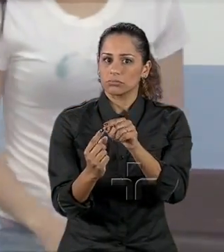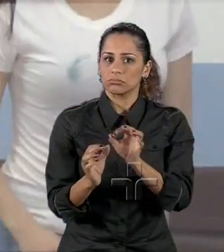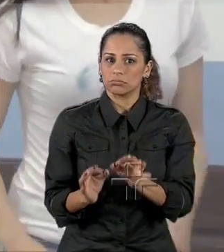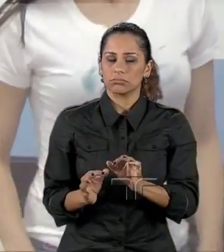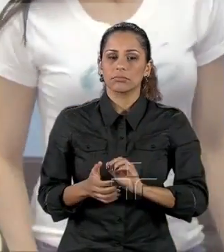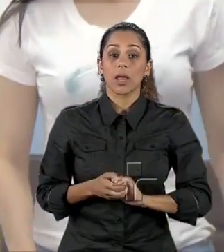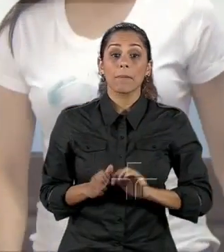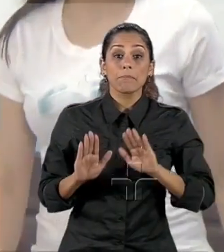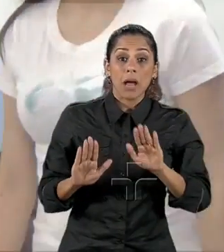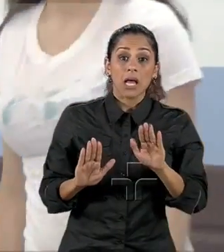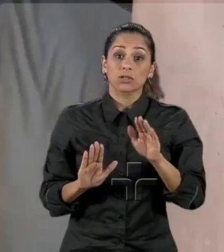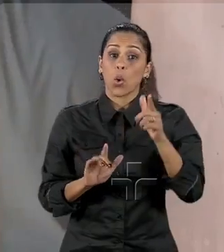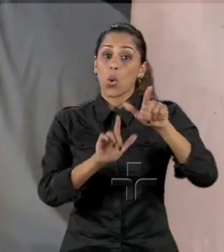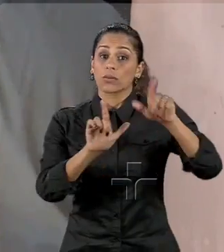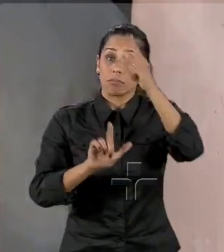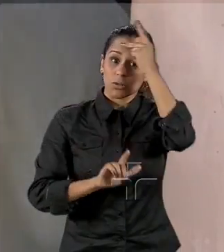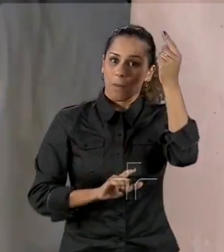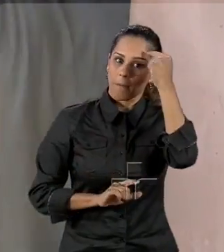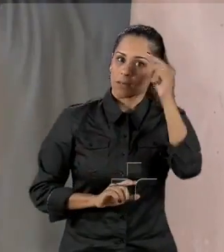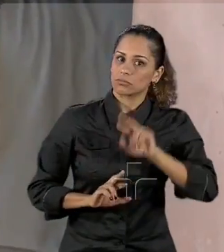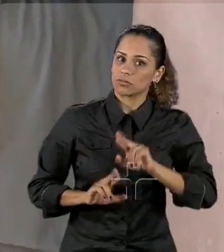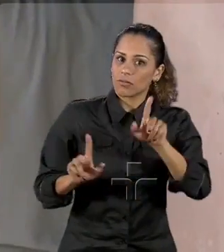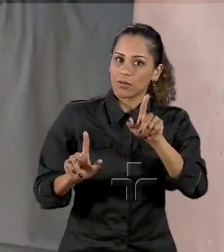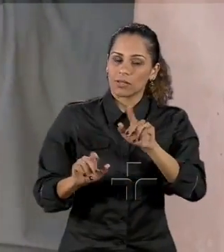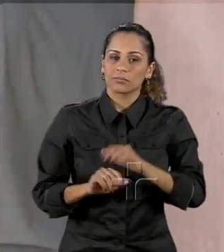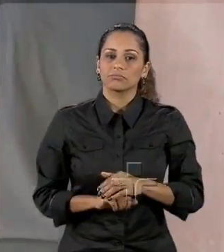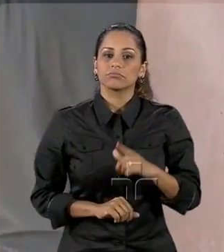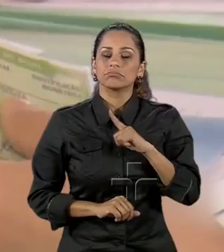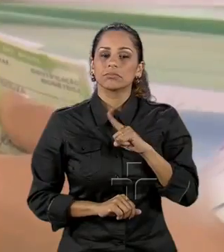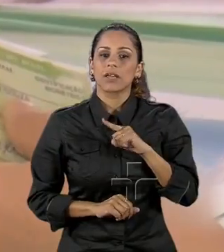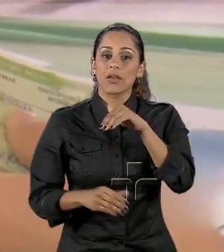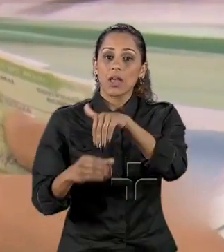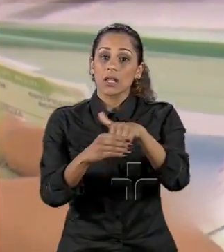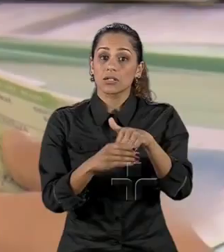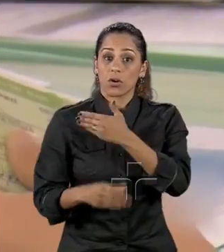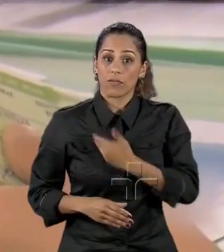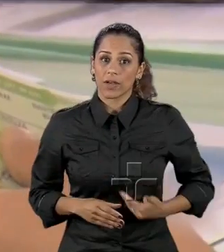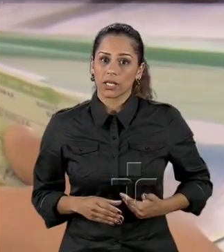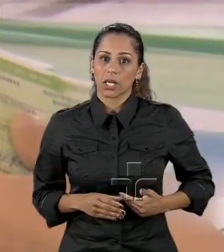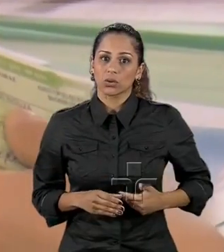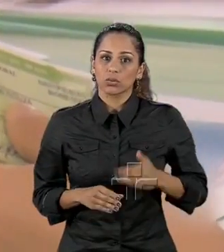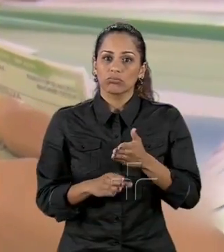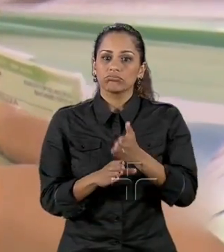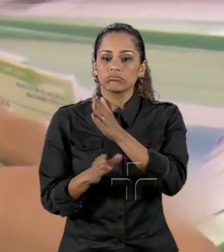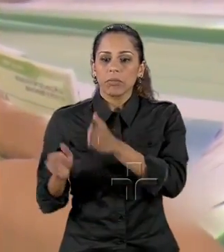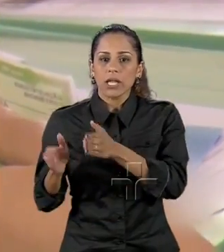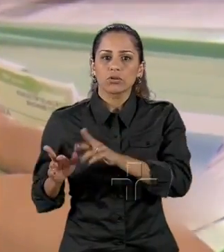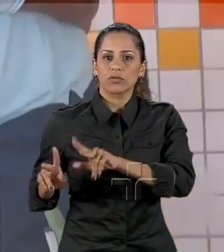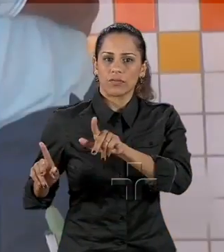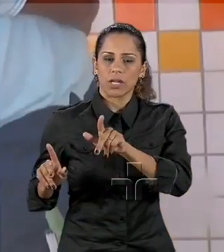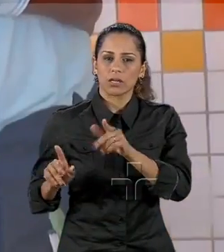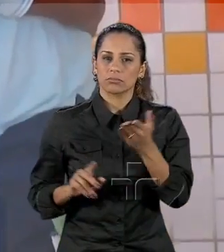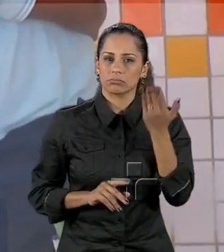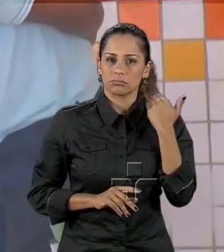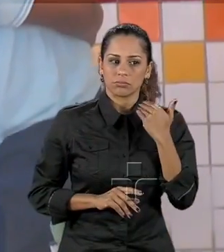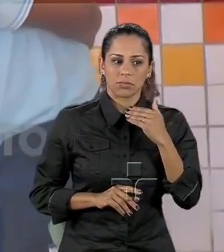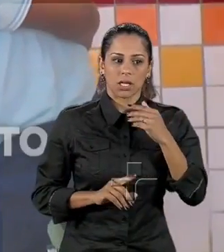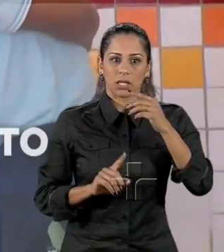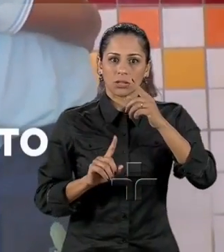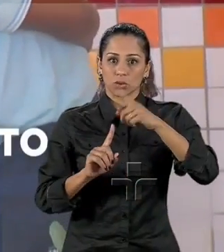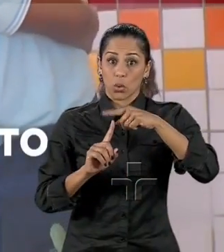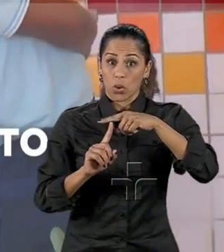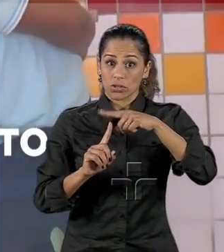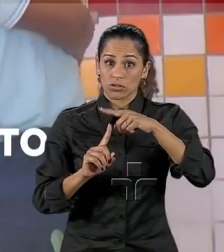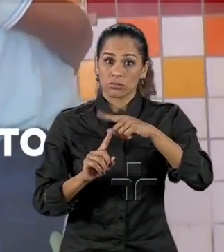todos pensam como Gabriela. Na eleição para governador fora de época que aconteceu no último fim de semana em Tocantins, a soma de